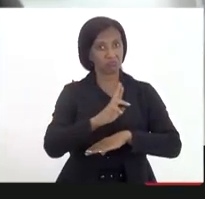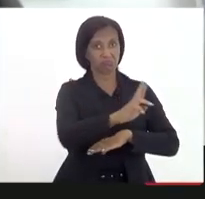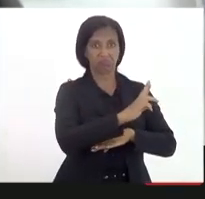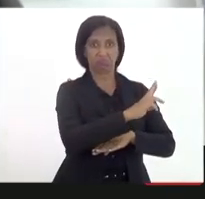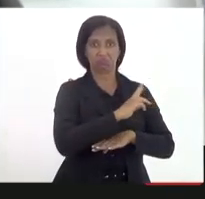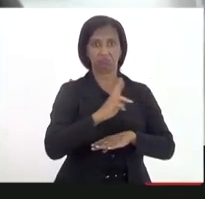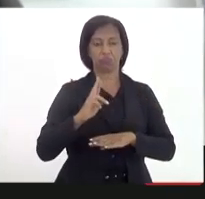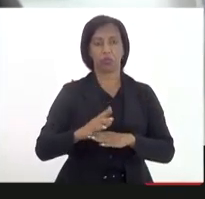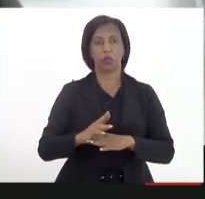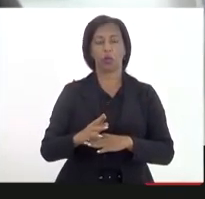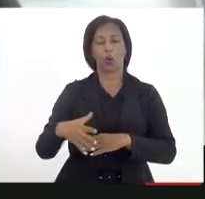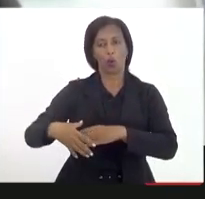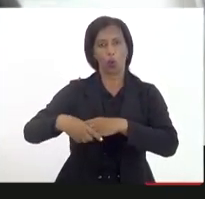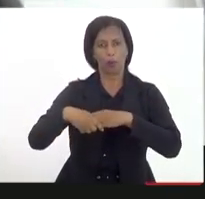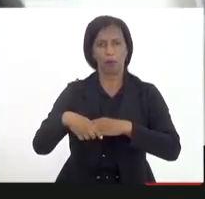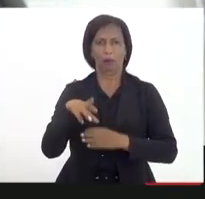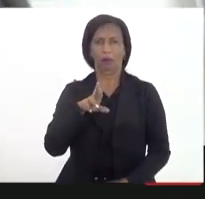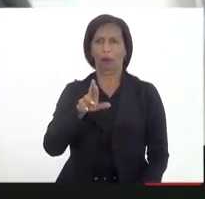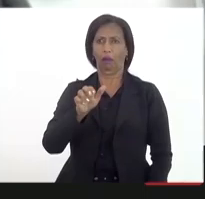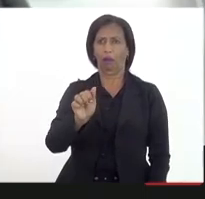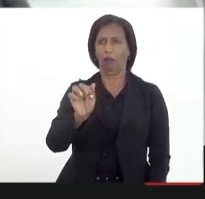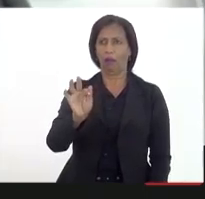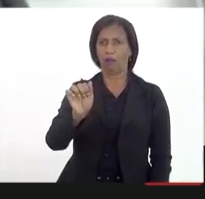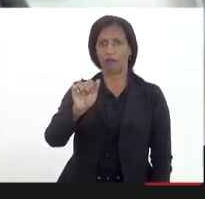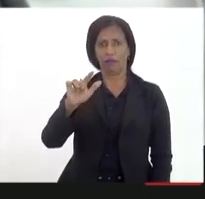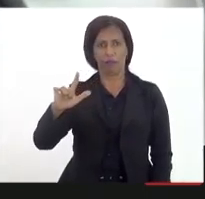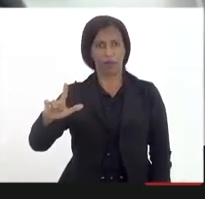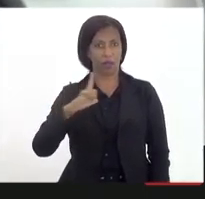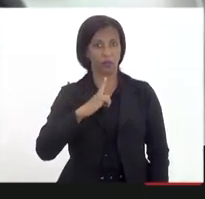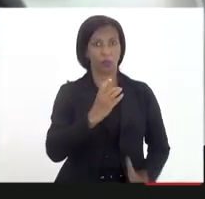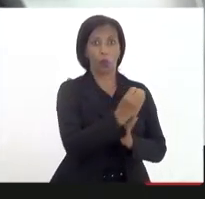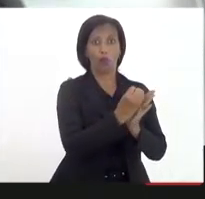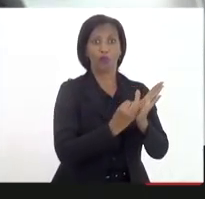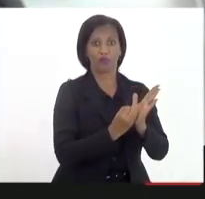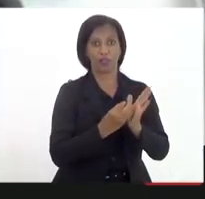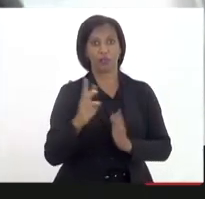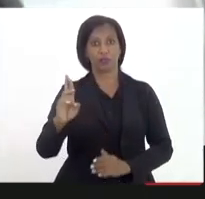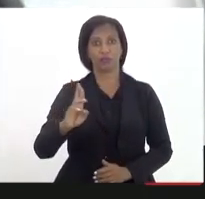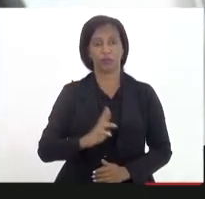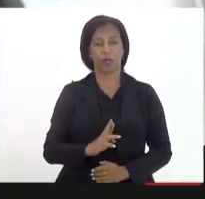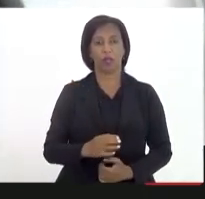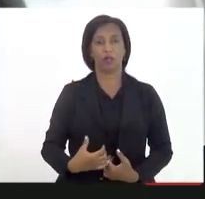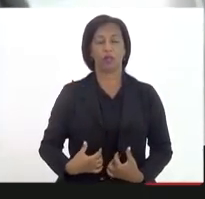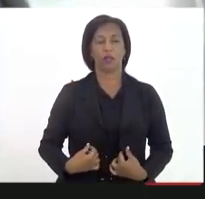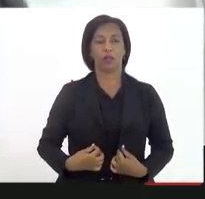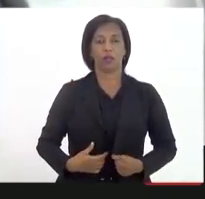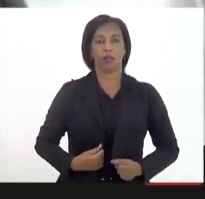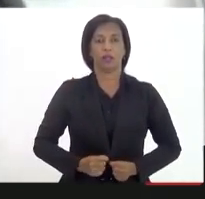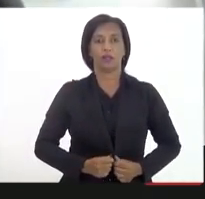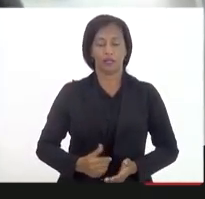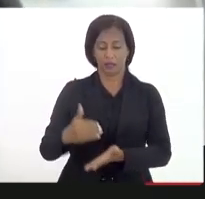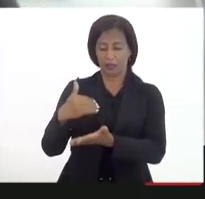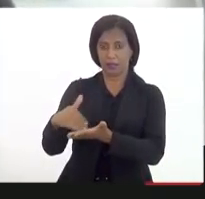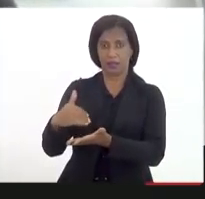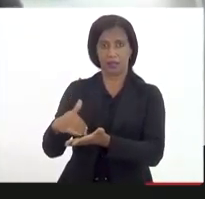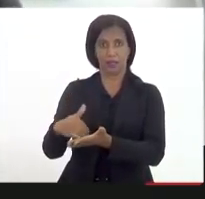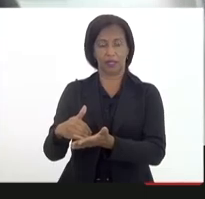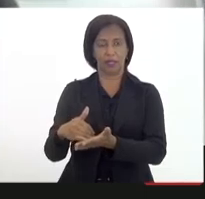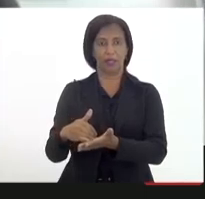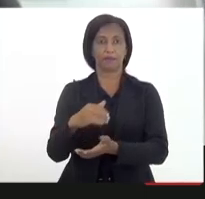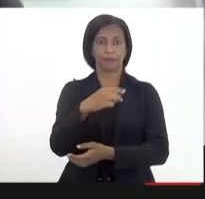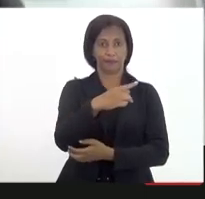cumprimentar o Rafael Bom dia Rafael tivemos do Ofício de resposta em devolução essa Comissão da secretaria de Polícia